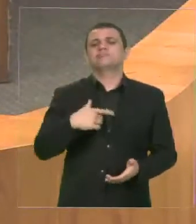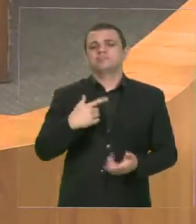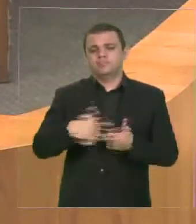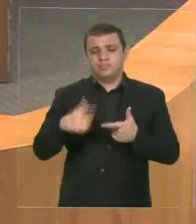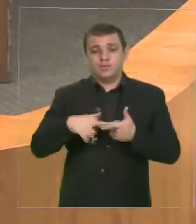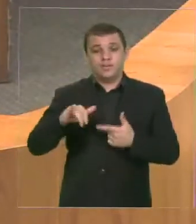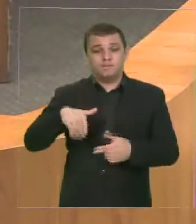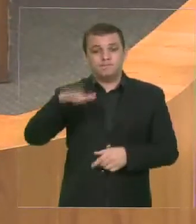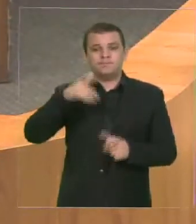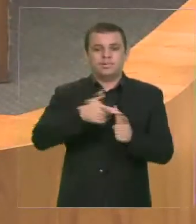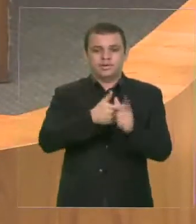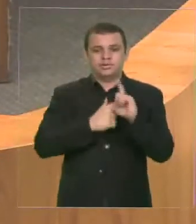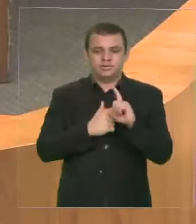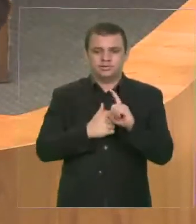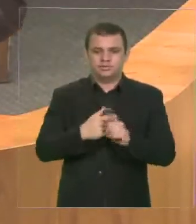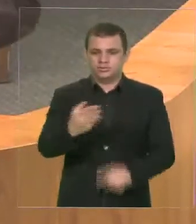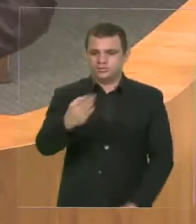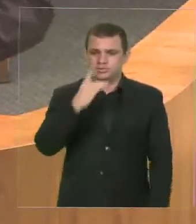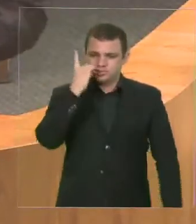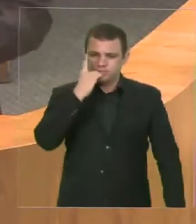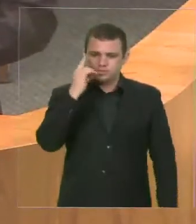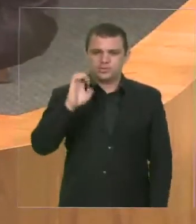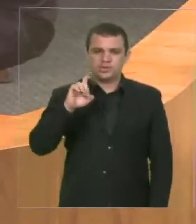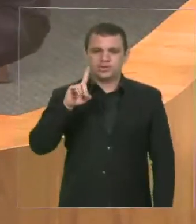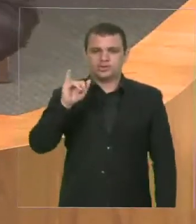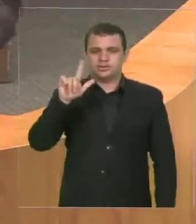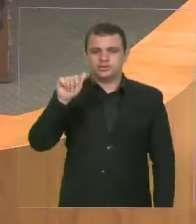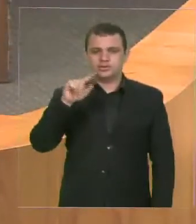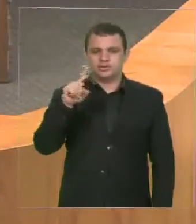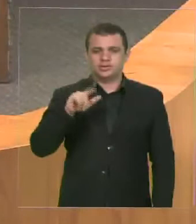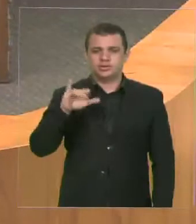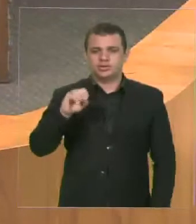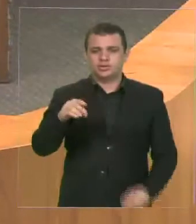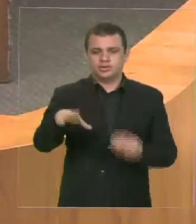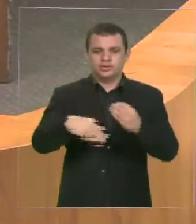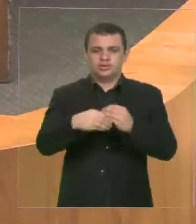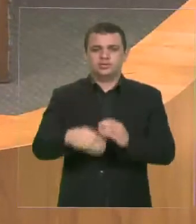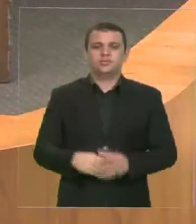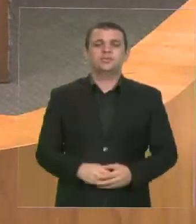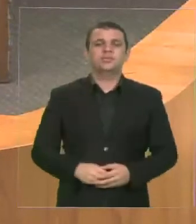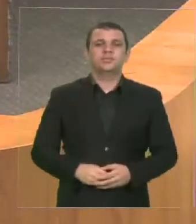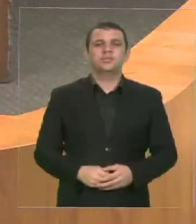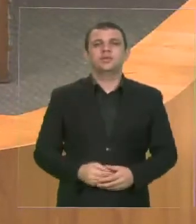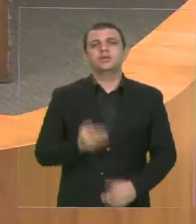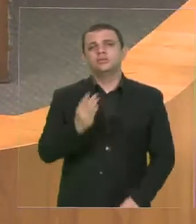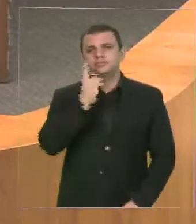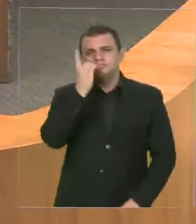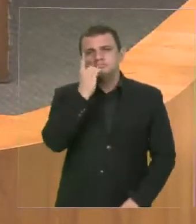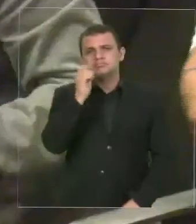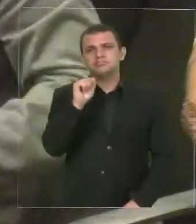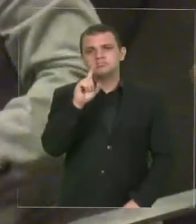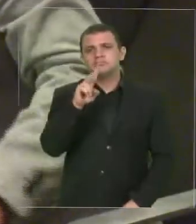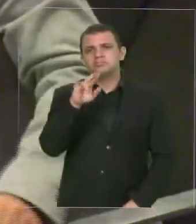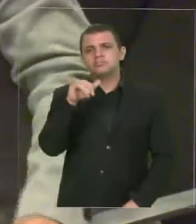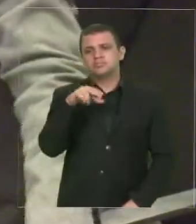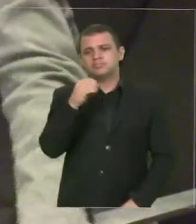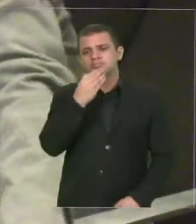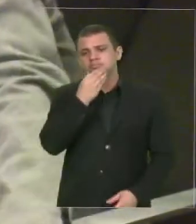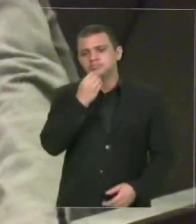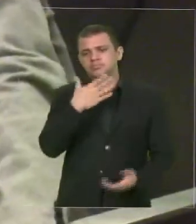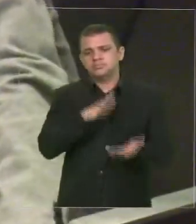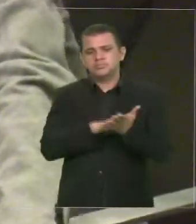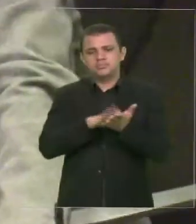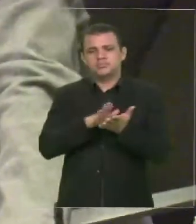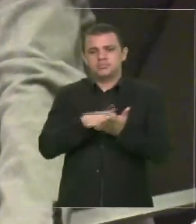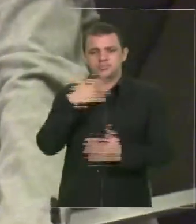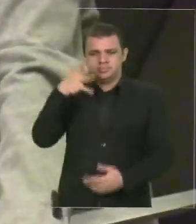Estado. Deputado Edilásio. Deputado Adriano, muito feliz com suas palavras. Na verdade, esse governo é uma grande